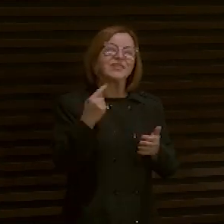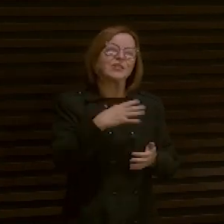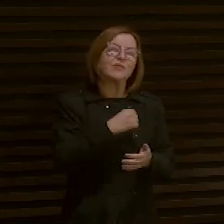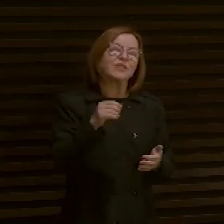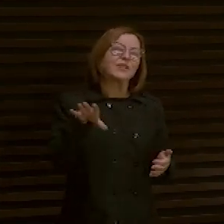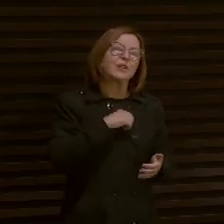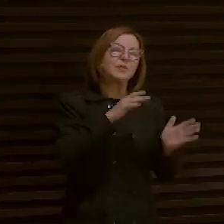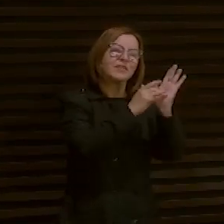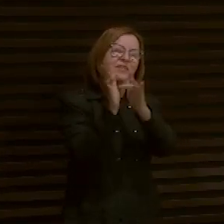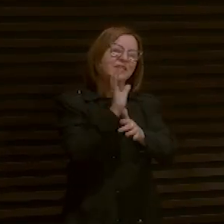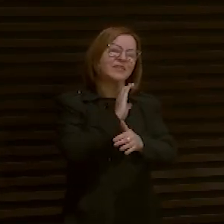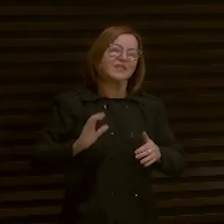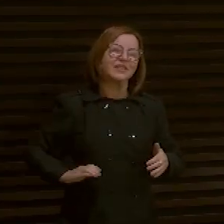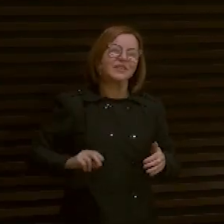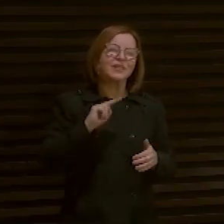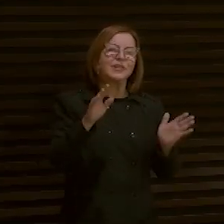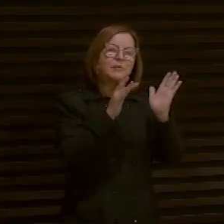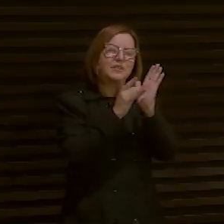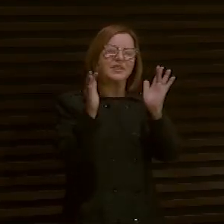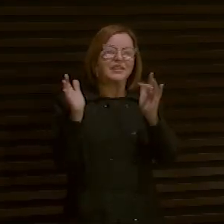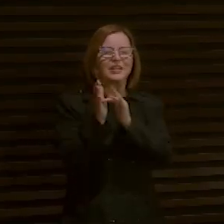nome dele que nós oramos. Amém.